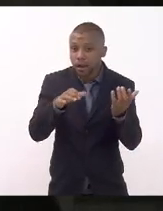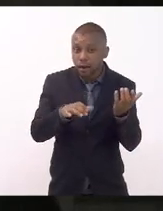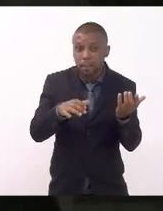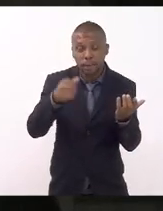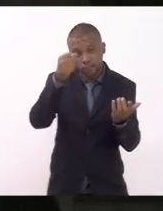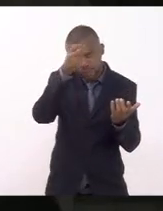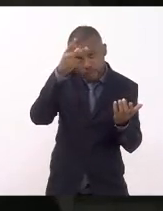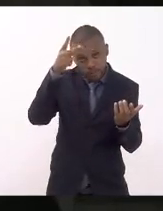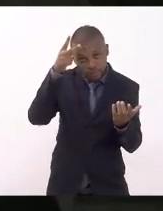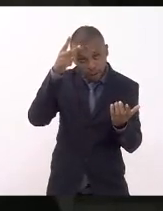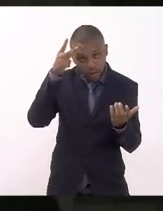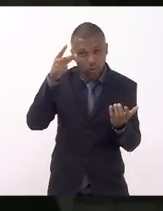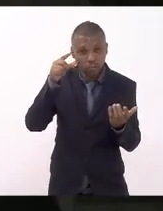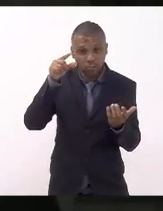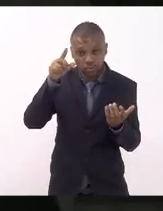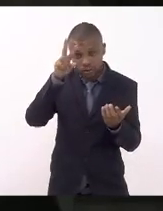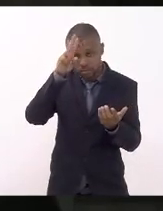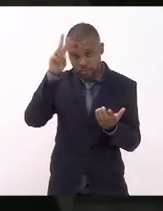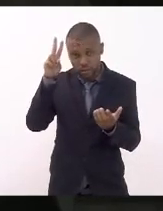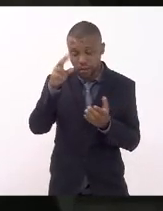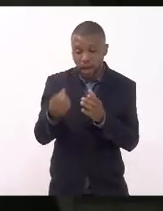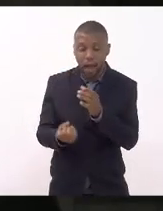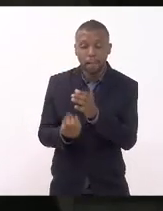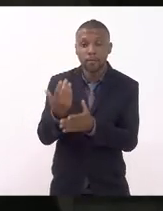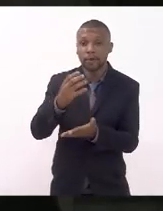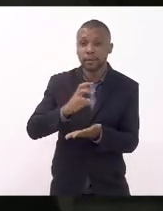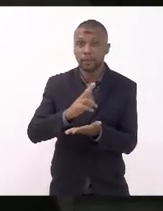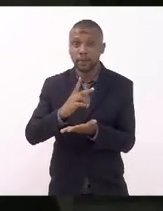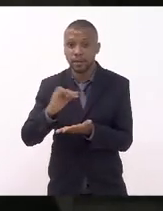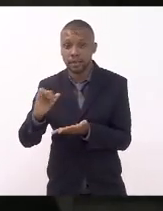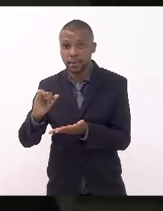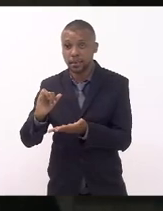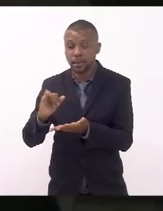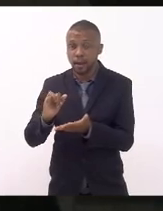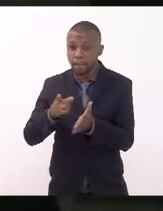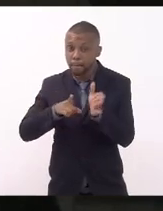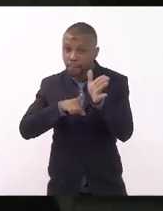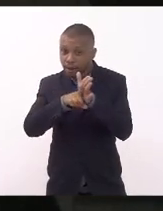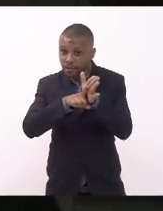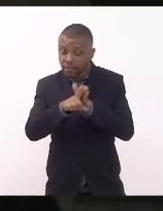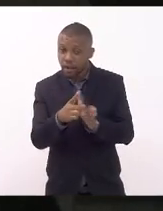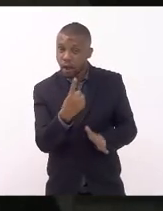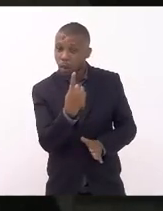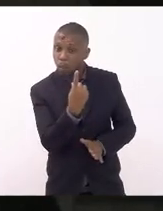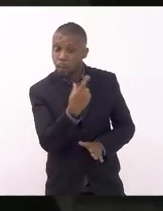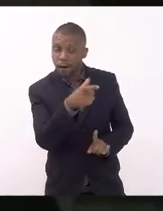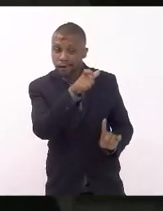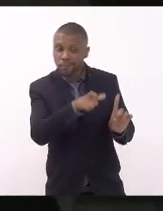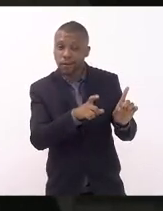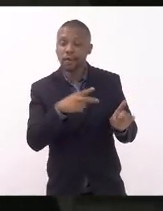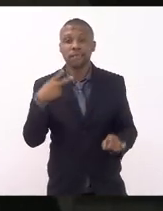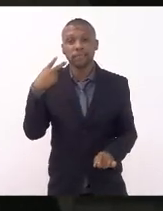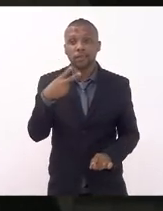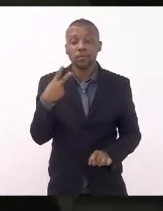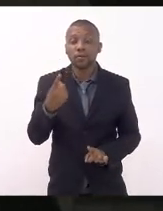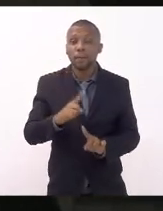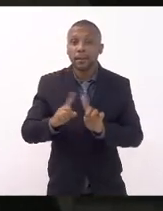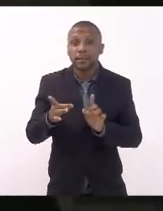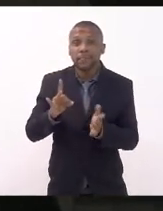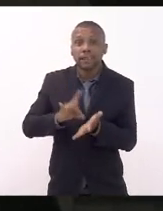Mesquita abriu uma CPI, toda a Câmara, para investigar uma vereadora. Na verdade, a vereadora